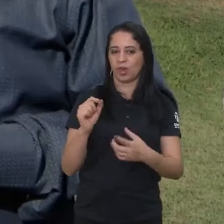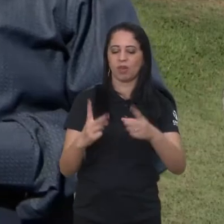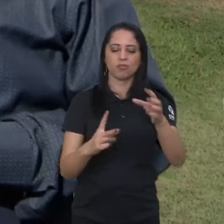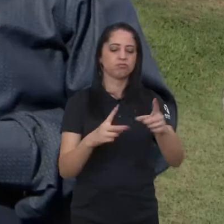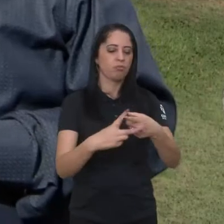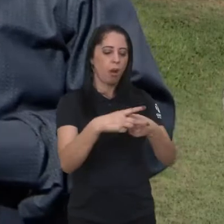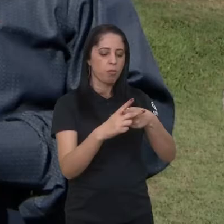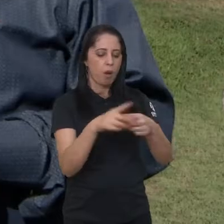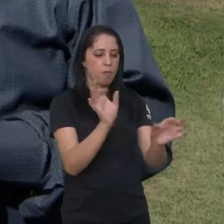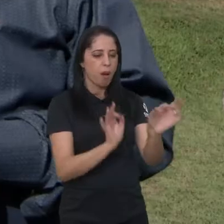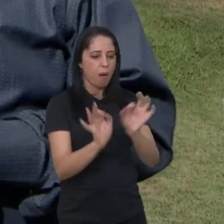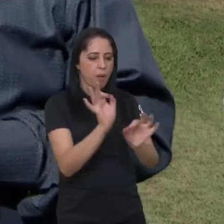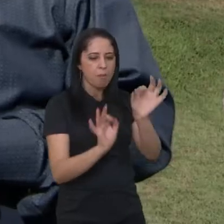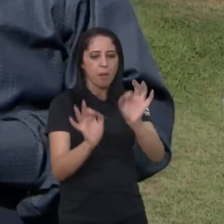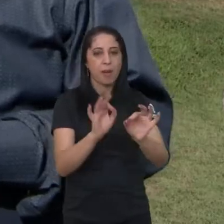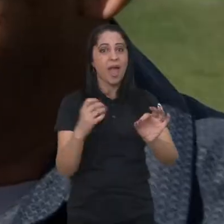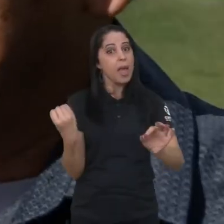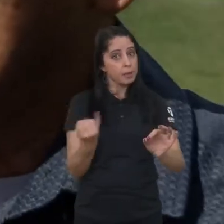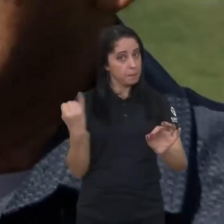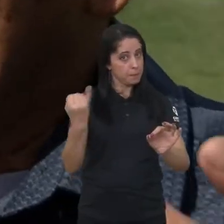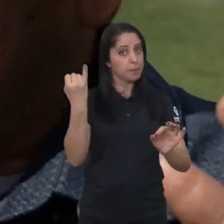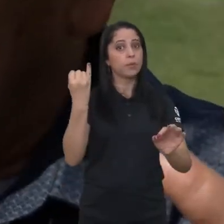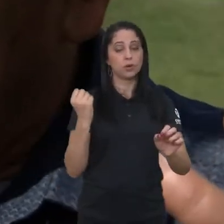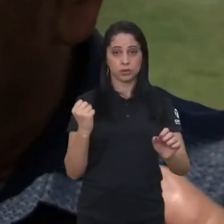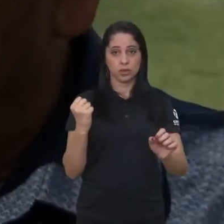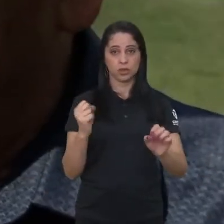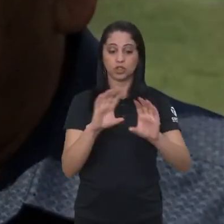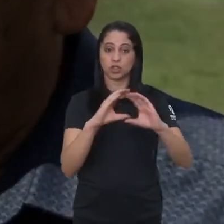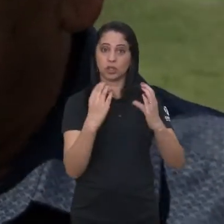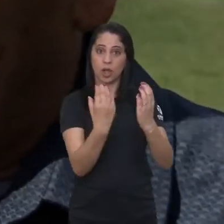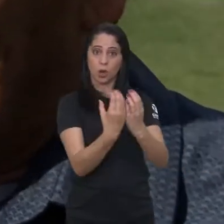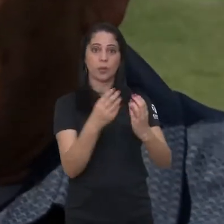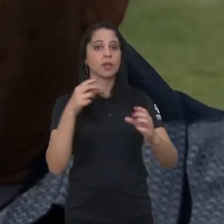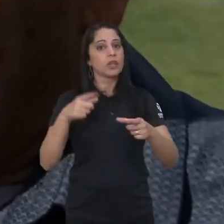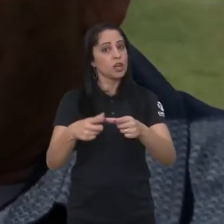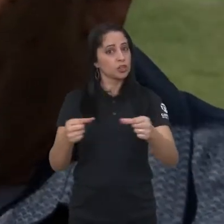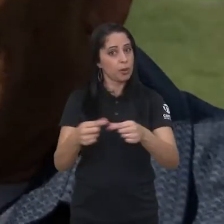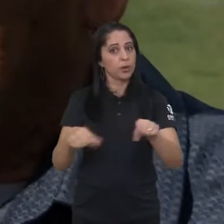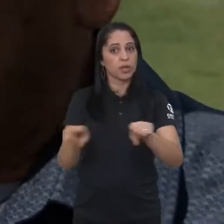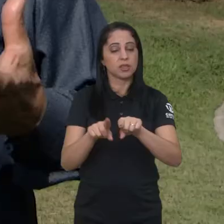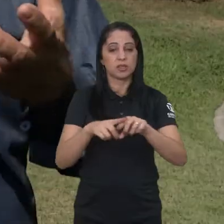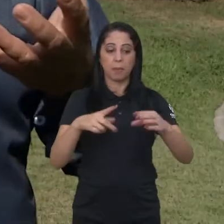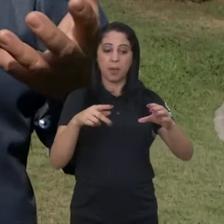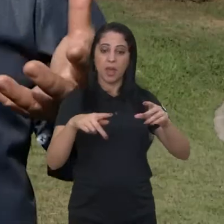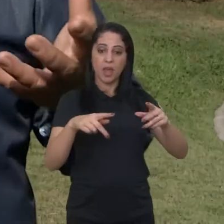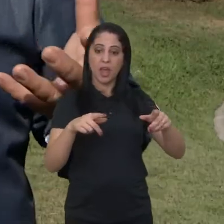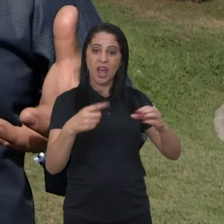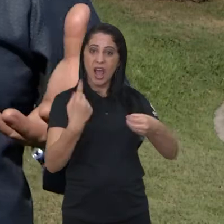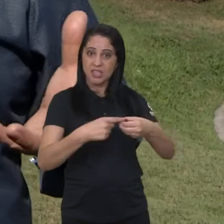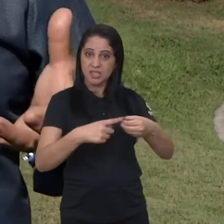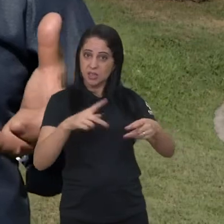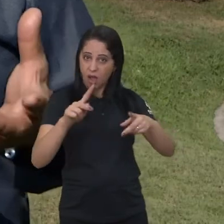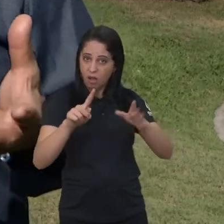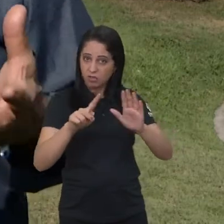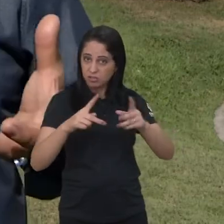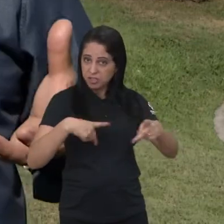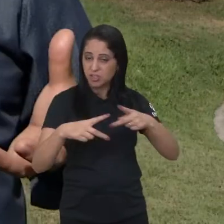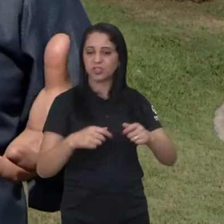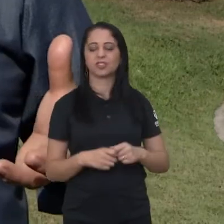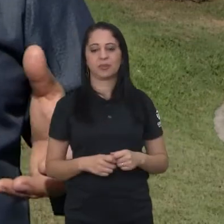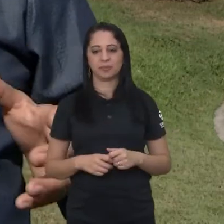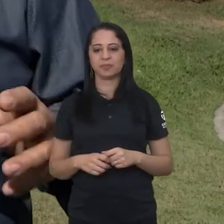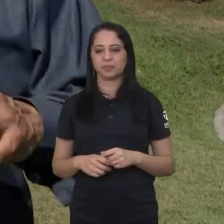restauro são importantes para a cidade e também para a comunidade japonesa de São José. Ela tem uma importância para a